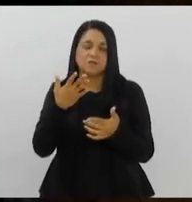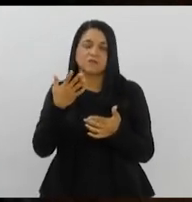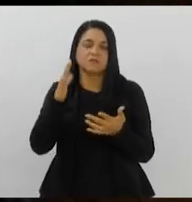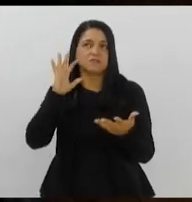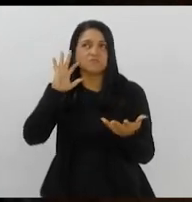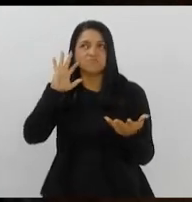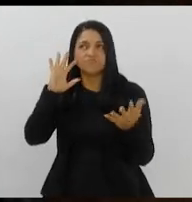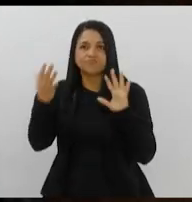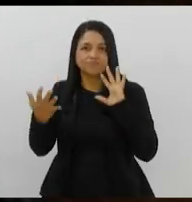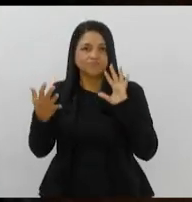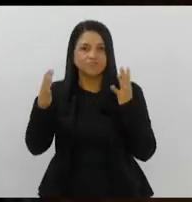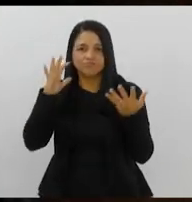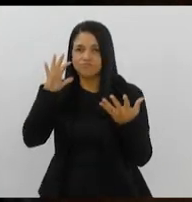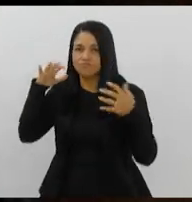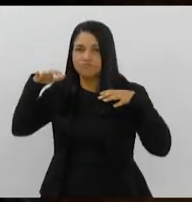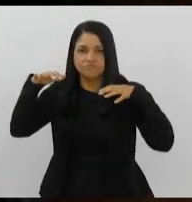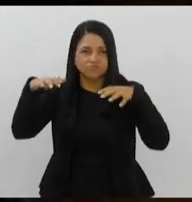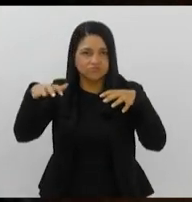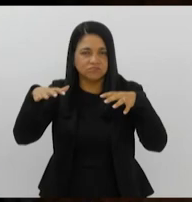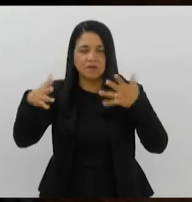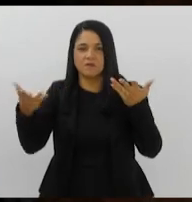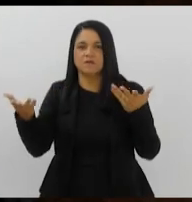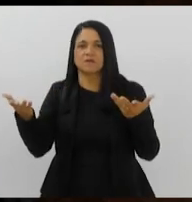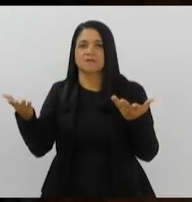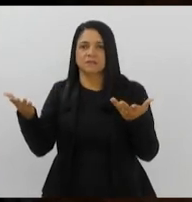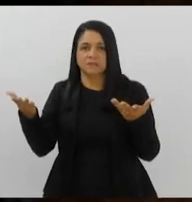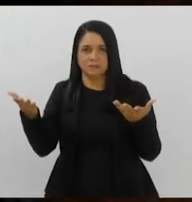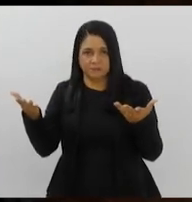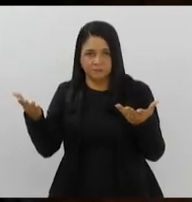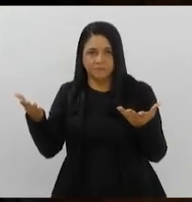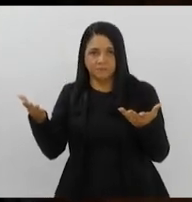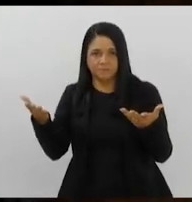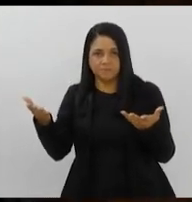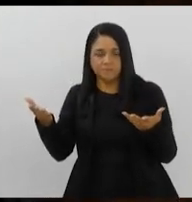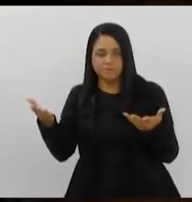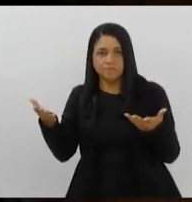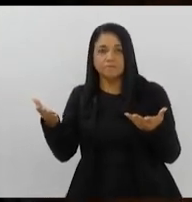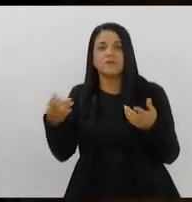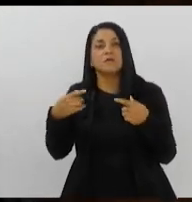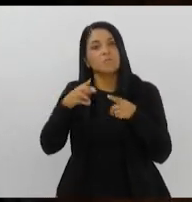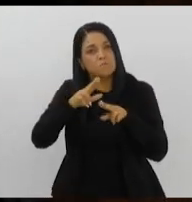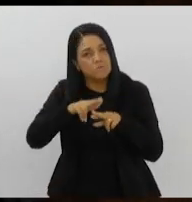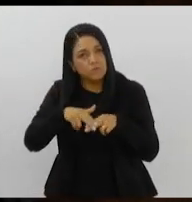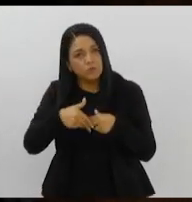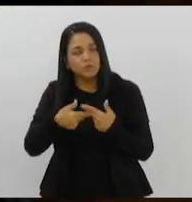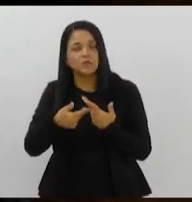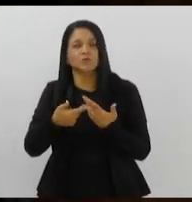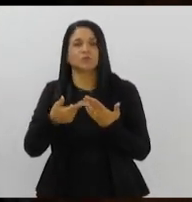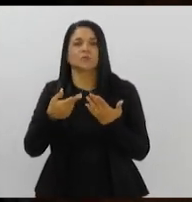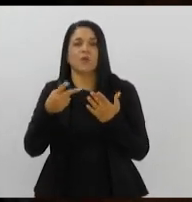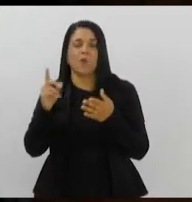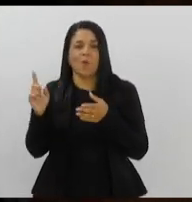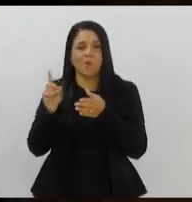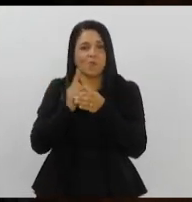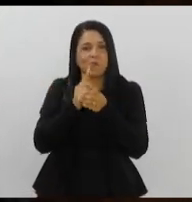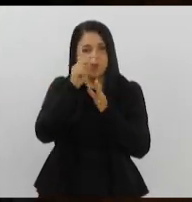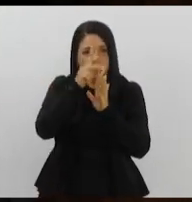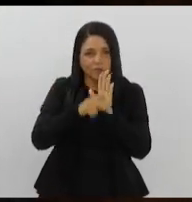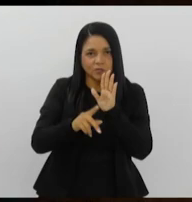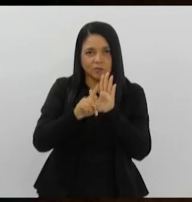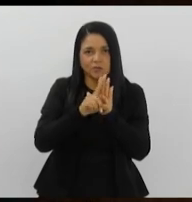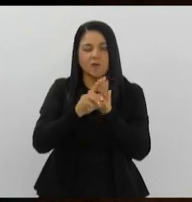desastres ambientais, senhora presidente. Por isso, também fui coautor do projeto,